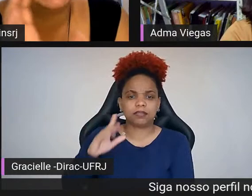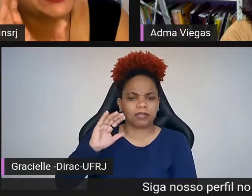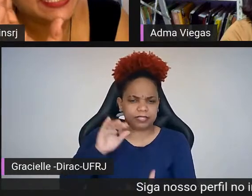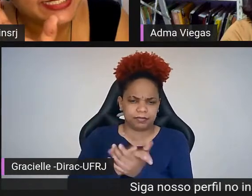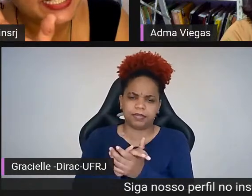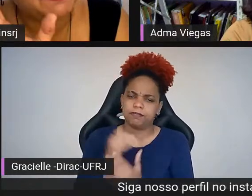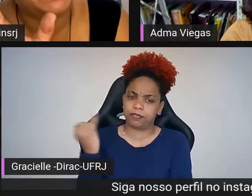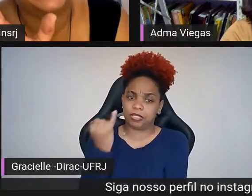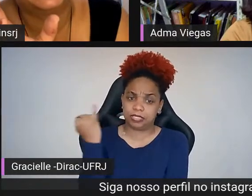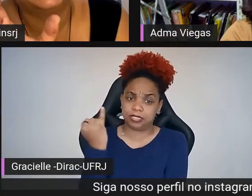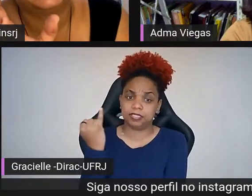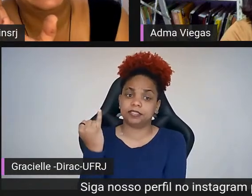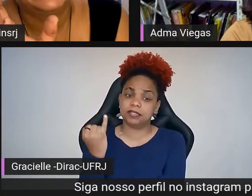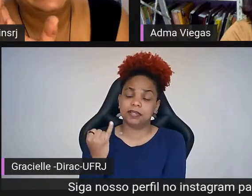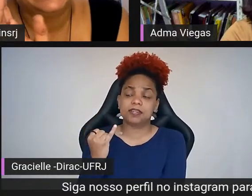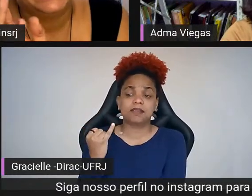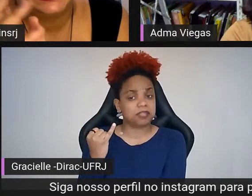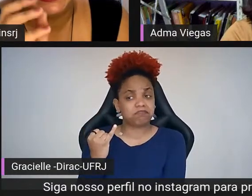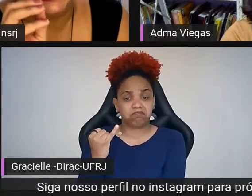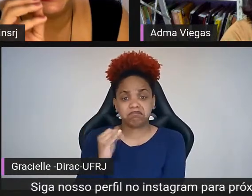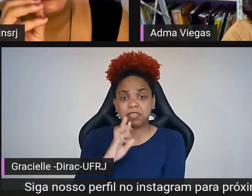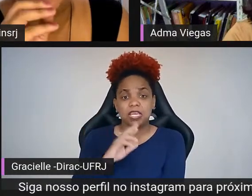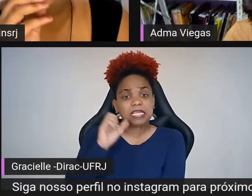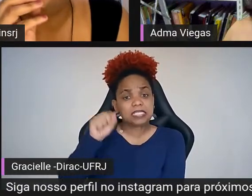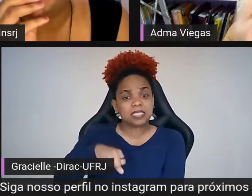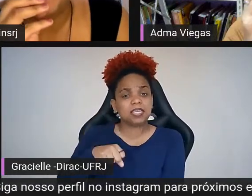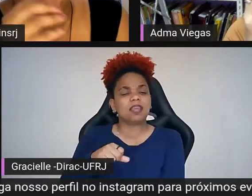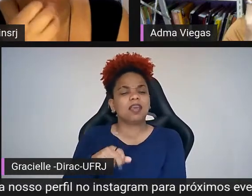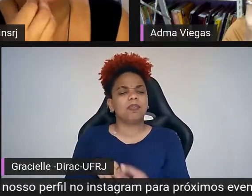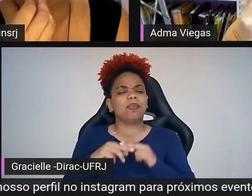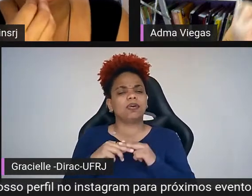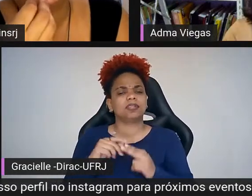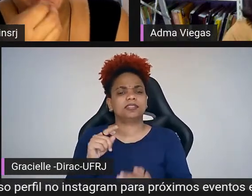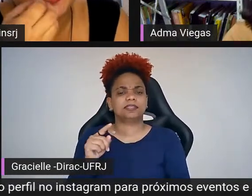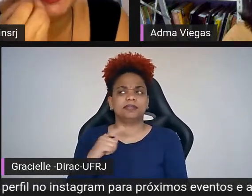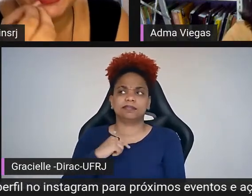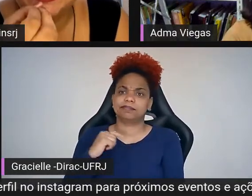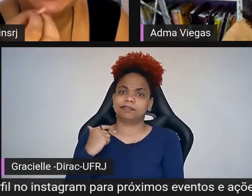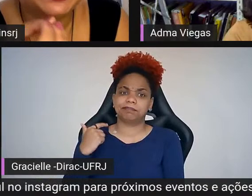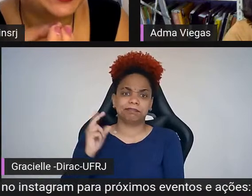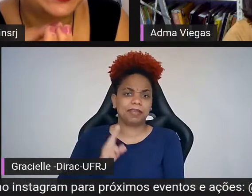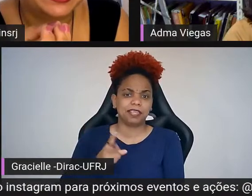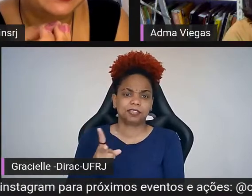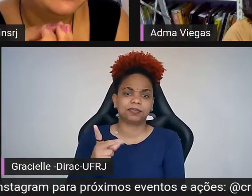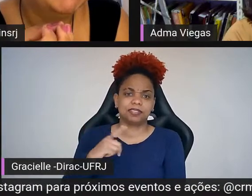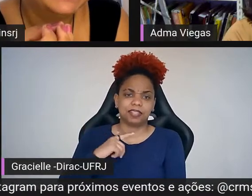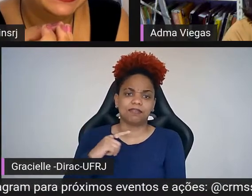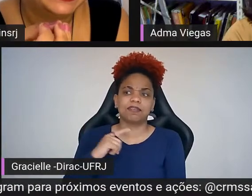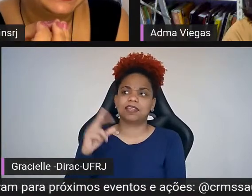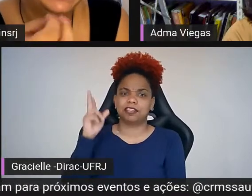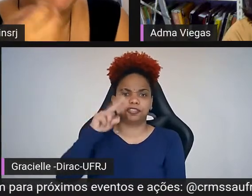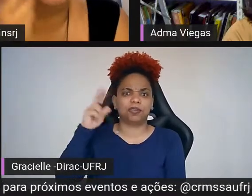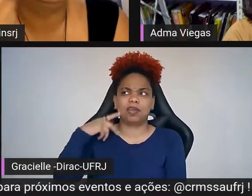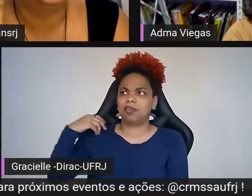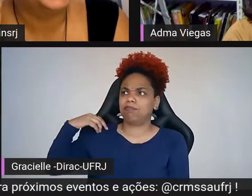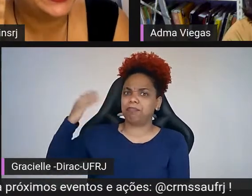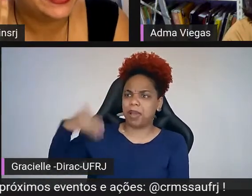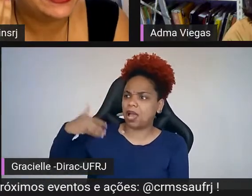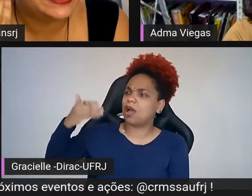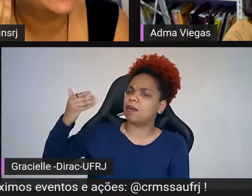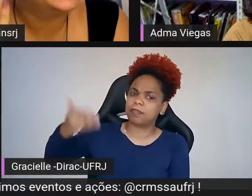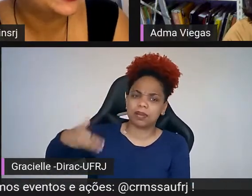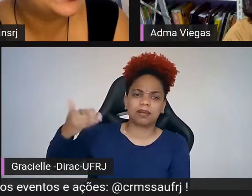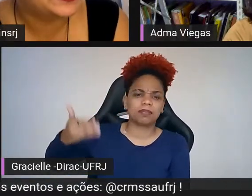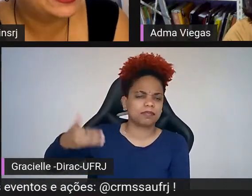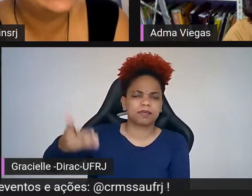mas eu acho que sim, porque de alguma forma repete a hegemonia da história que contam por